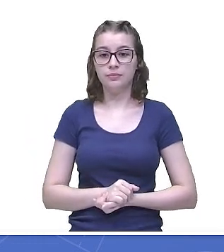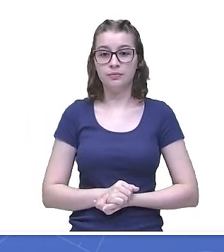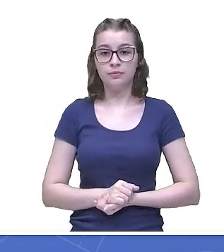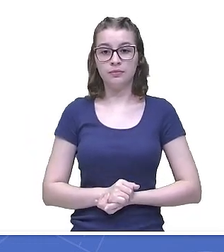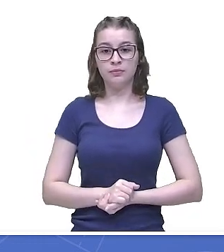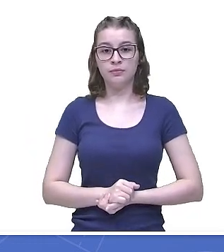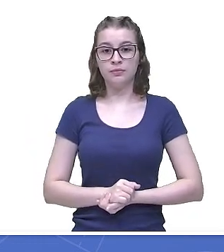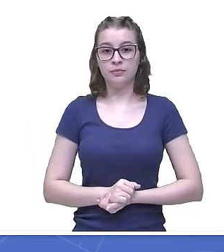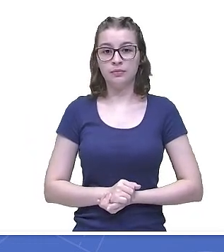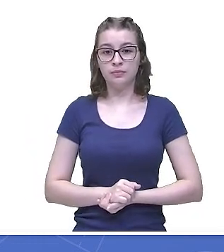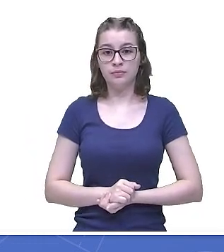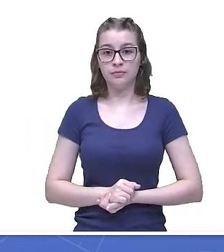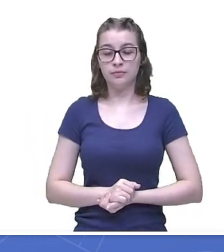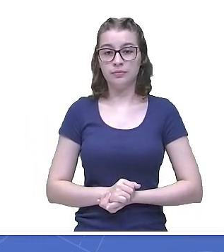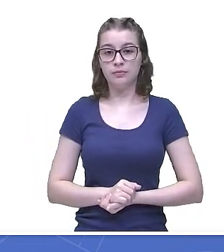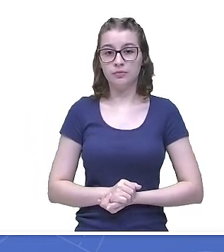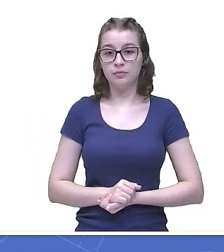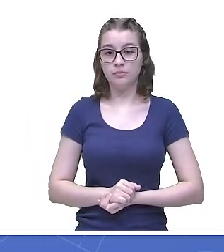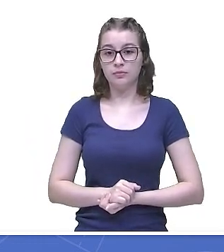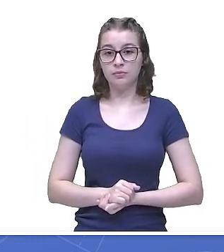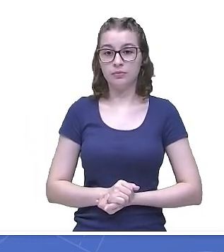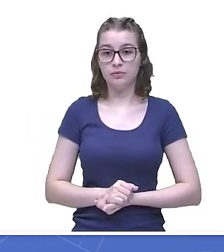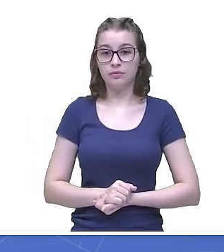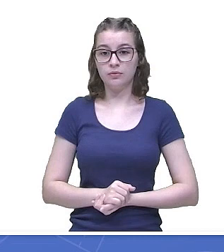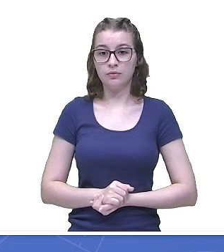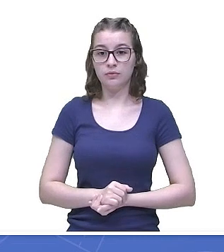Vamos lá mais, quem?